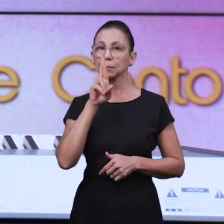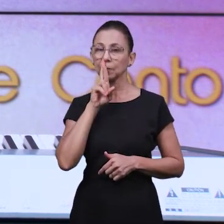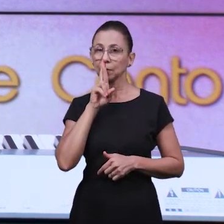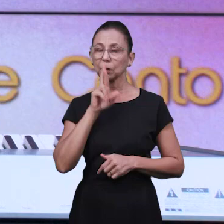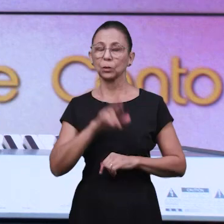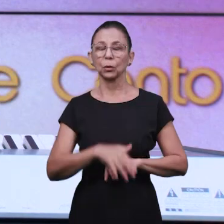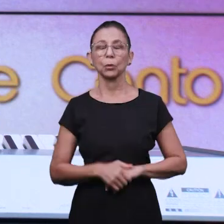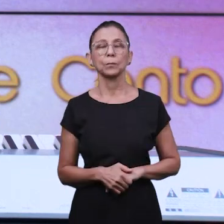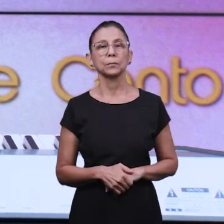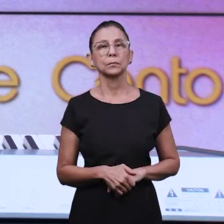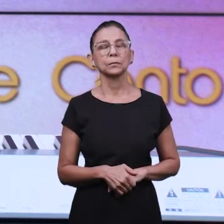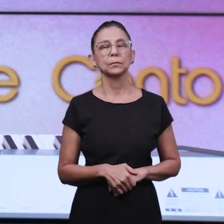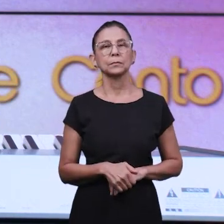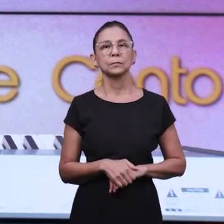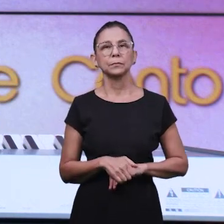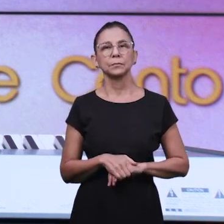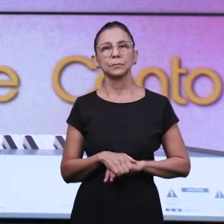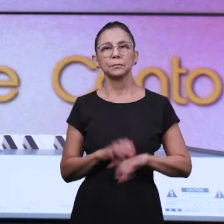Inspiramos.